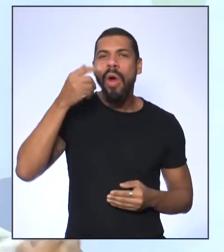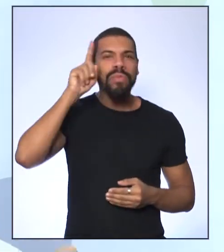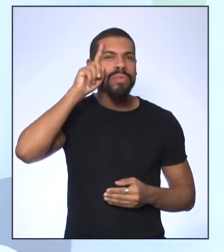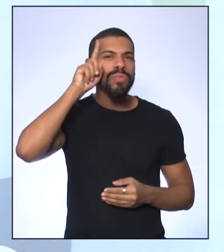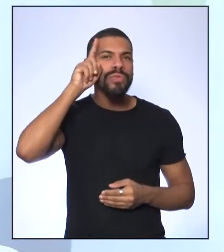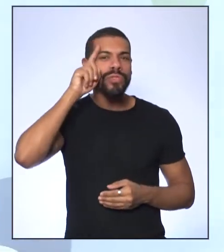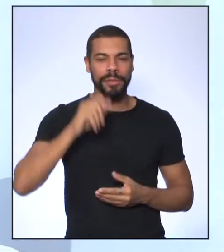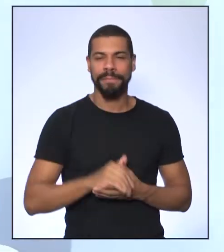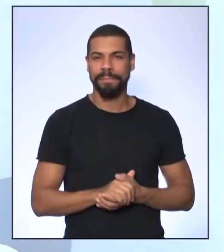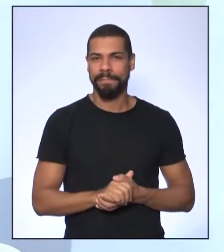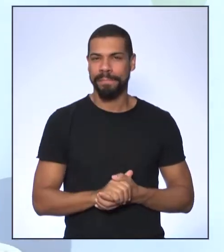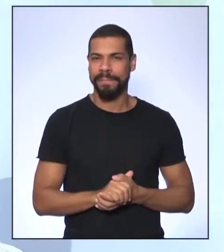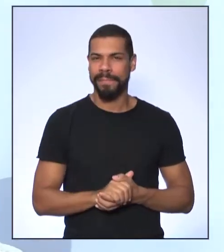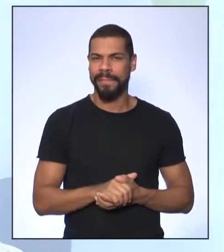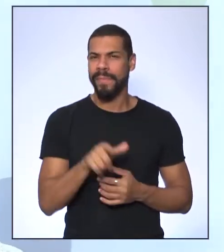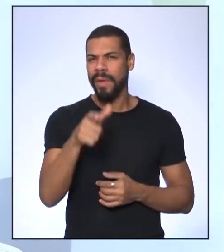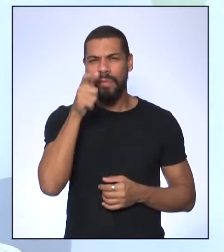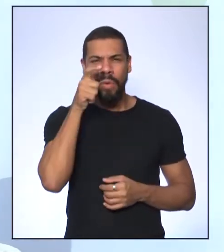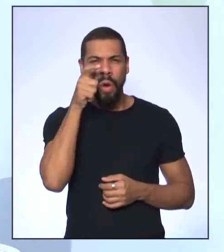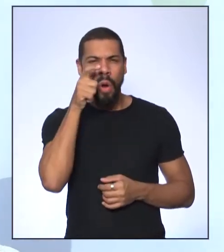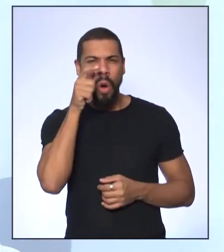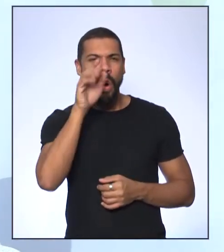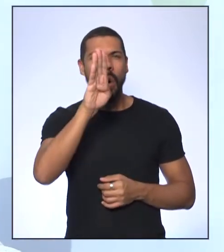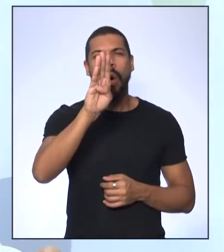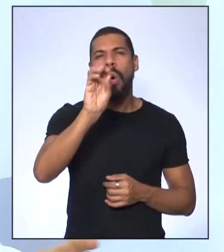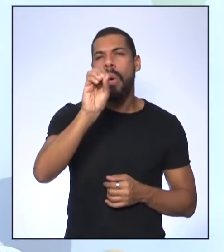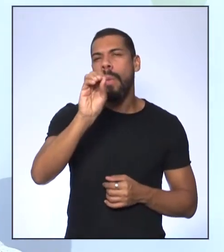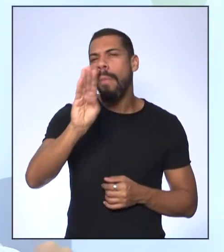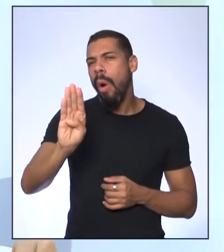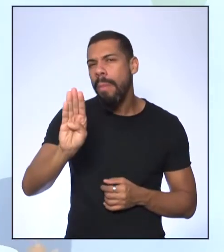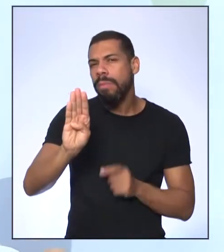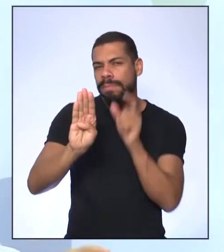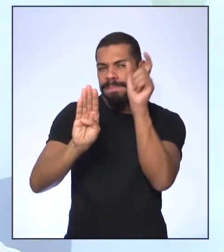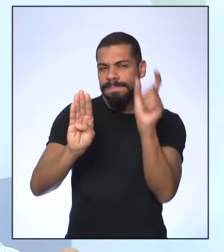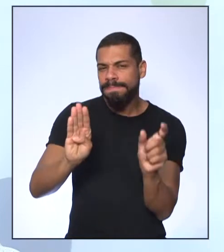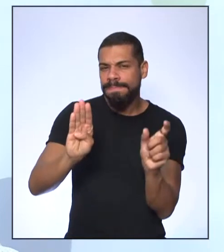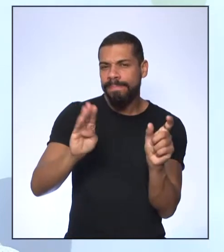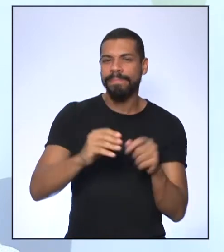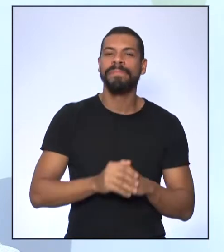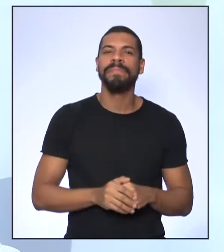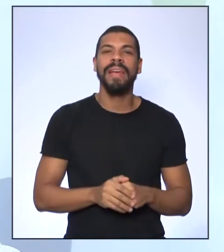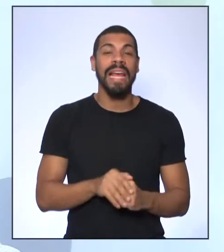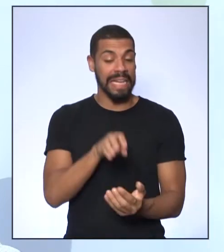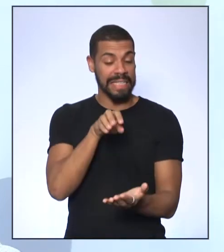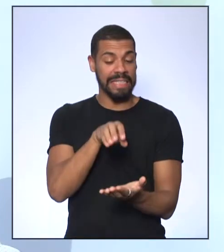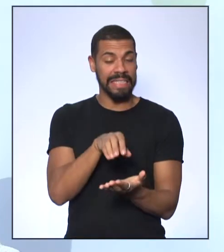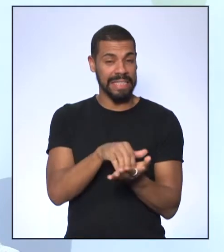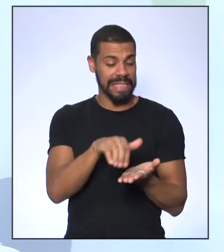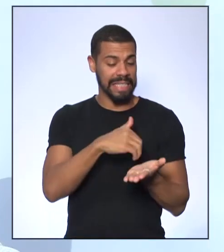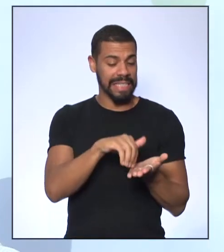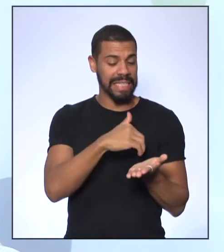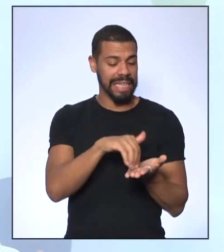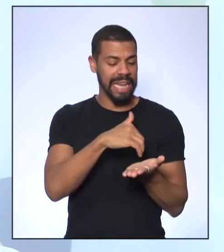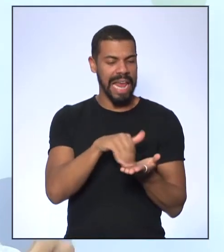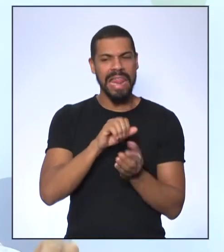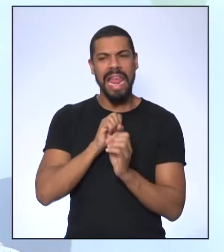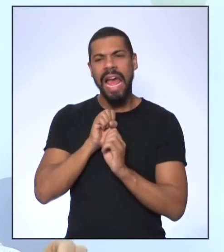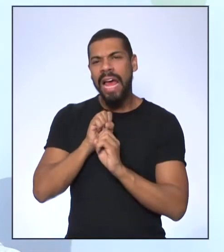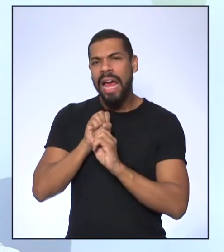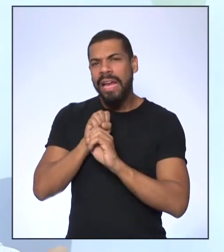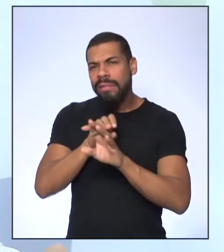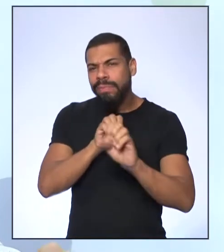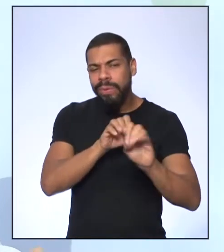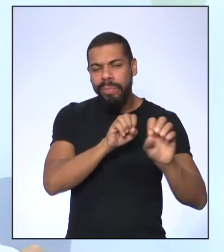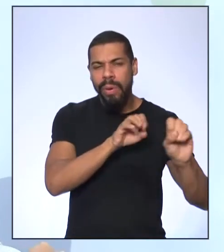pergunta ela vai ficar assim, ó. Já ouviram falar do Bob? Bob é um personagem lá da Secretaria da Educação. A minha pergunta é, se vocês conhecem